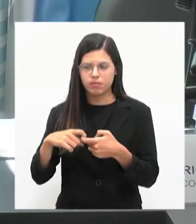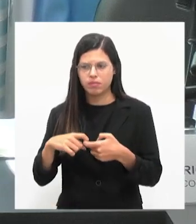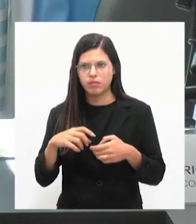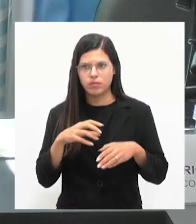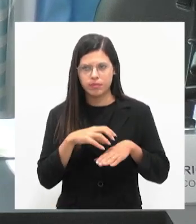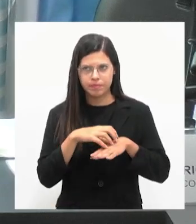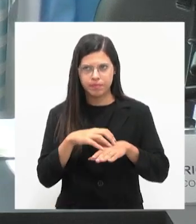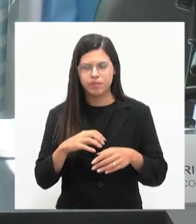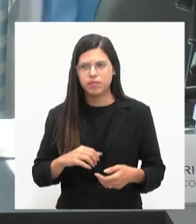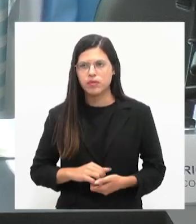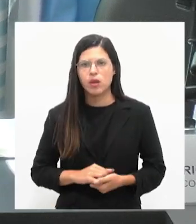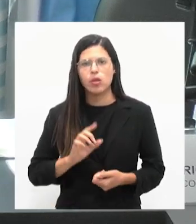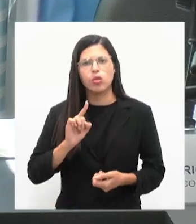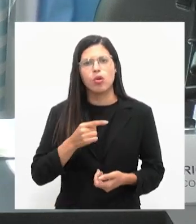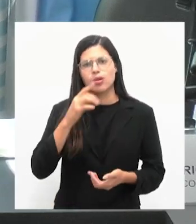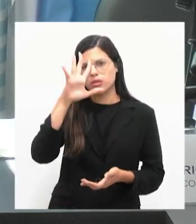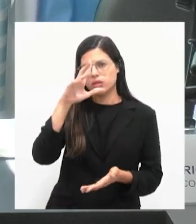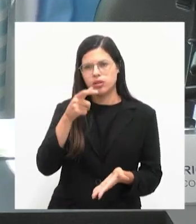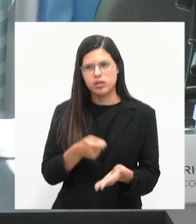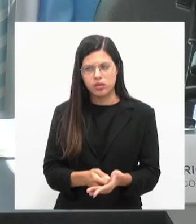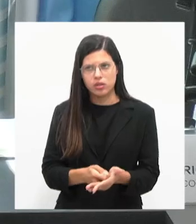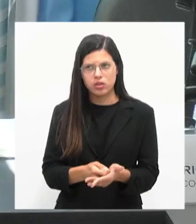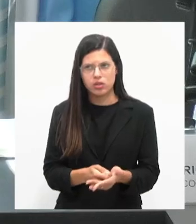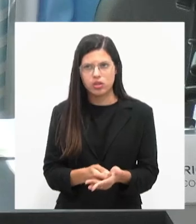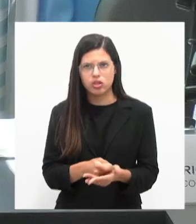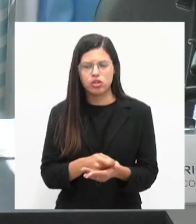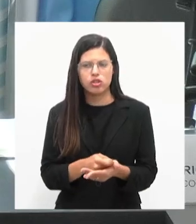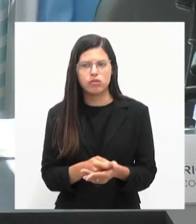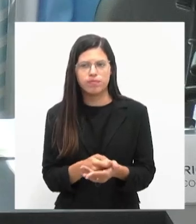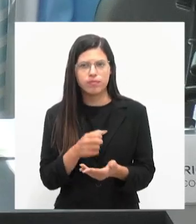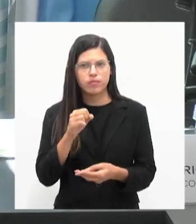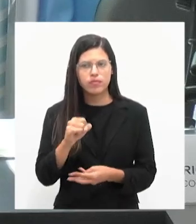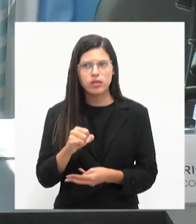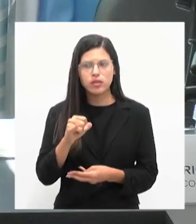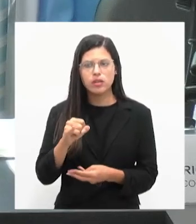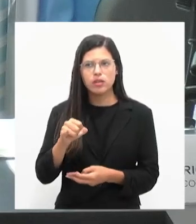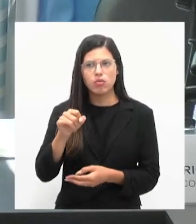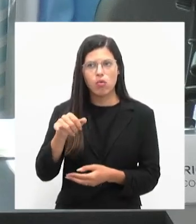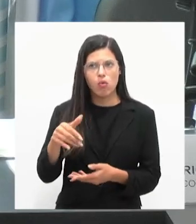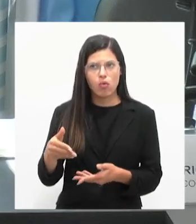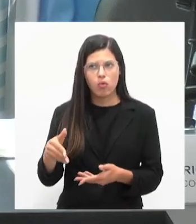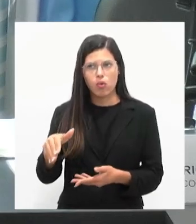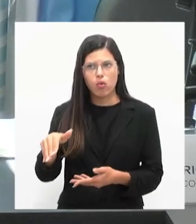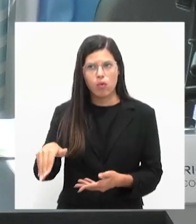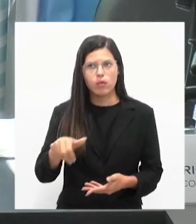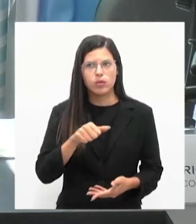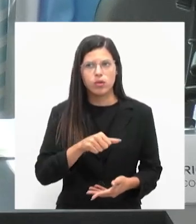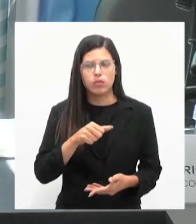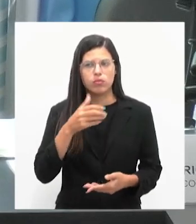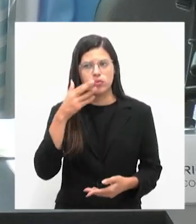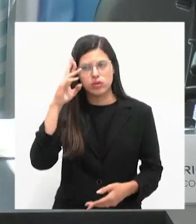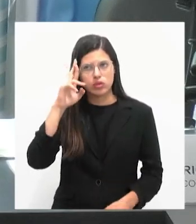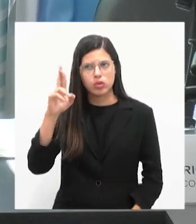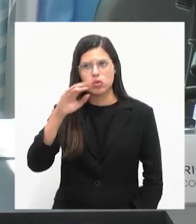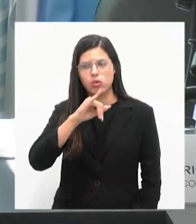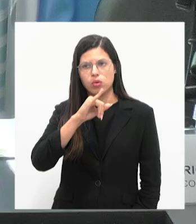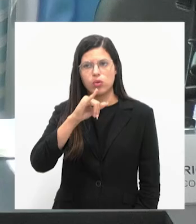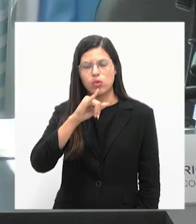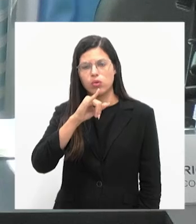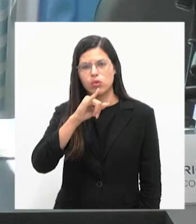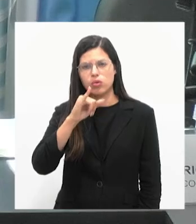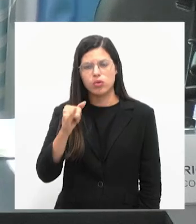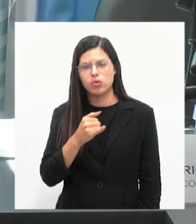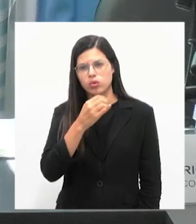Nós vamos decidir ainda se vamos convocar ou convidar o senhor Joaquim, porque ele está aqui hoje, a gente não sabe o que ele vai falar, se vai